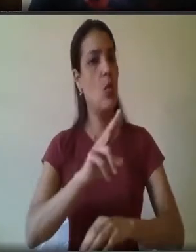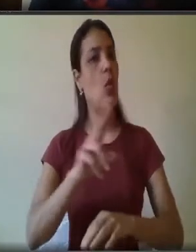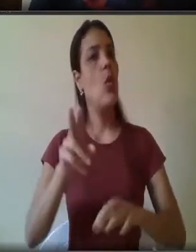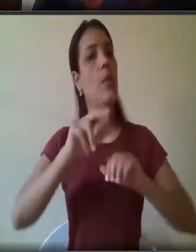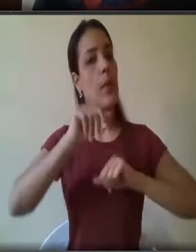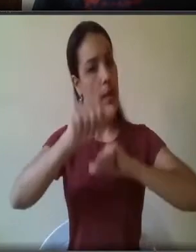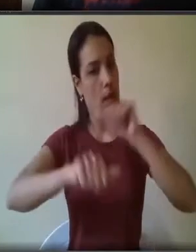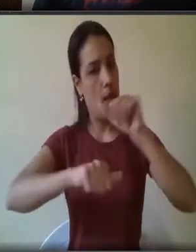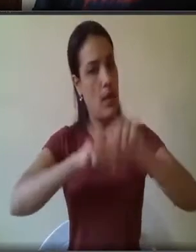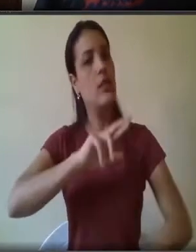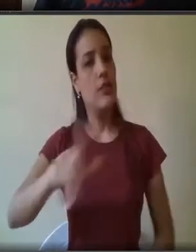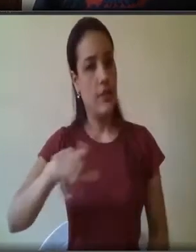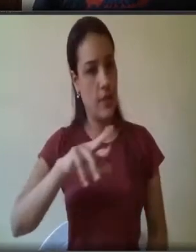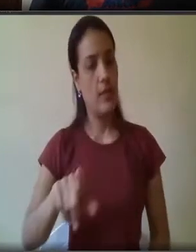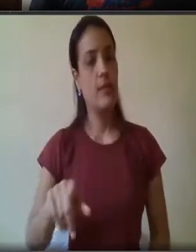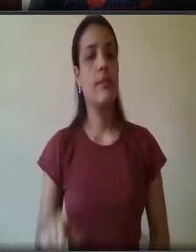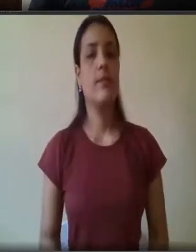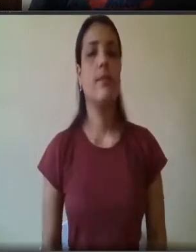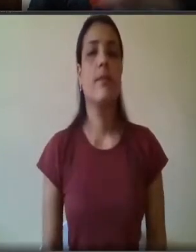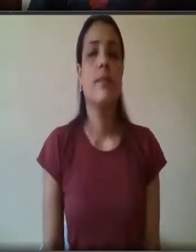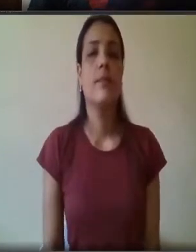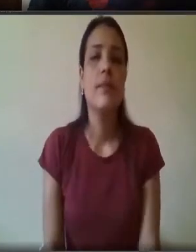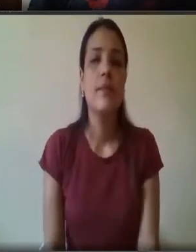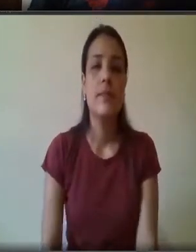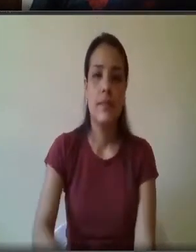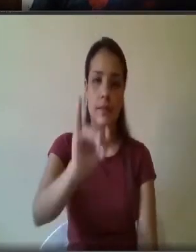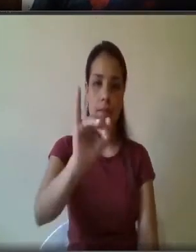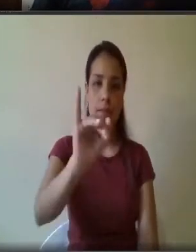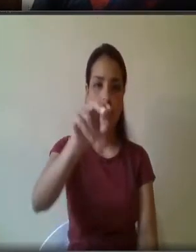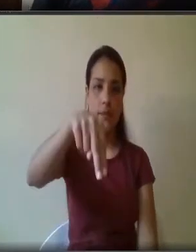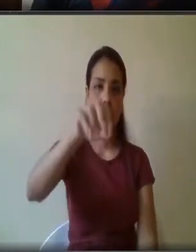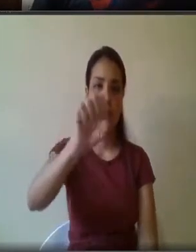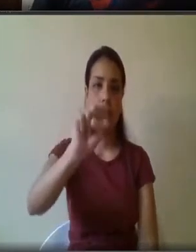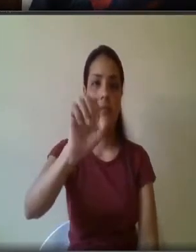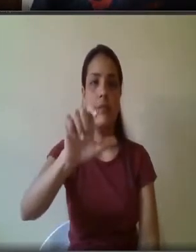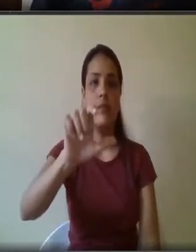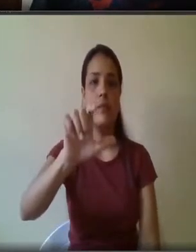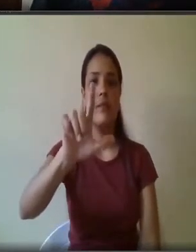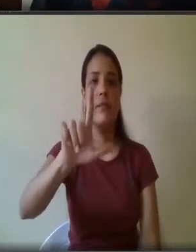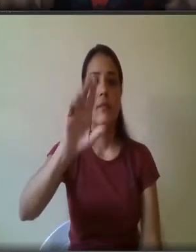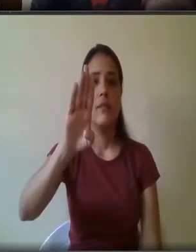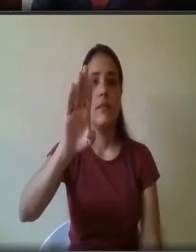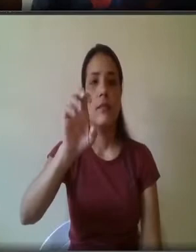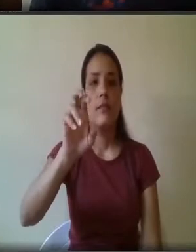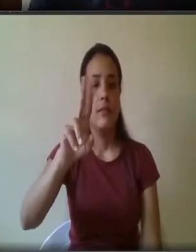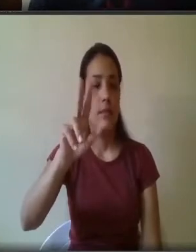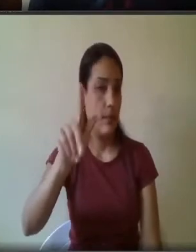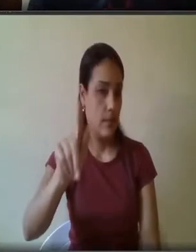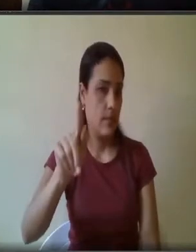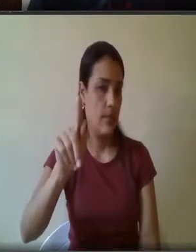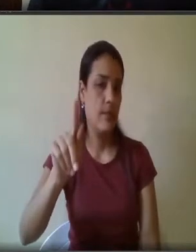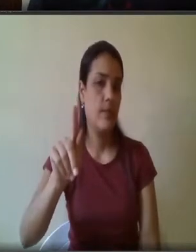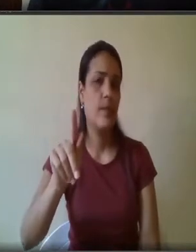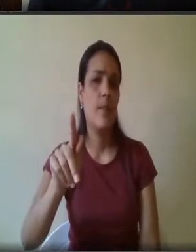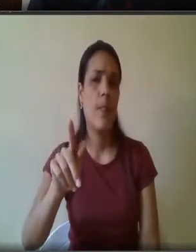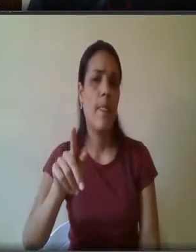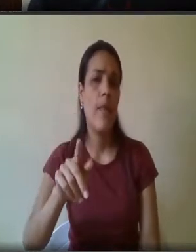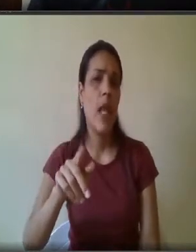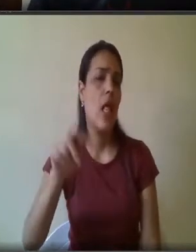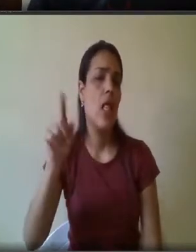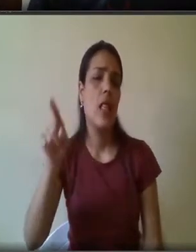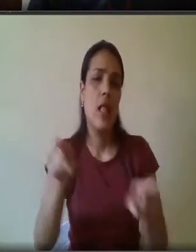virar isso aqui, ó. Você quer ver um Inselberg famoso, além esse aí de Itaberaba, na Bahia? O Pão de Açúcar, no Rio de